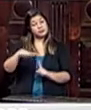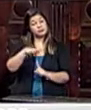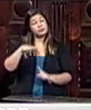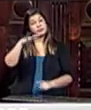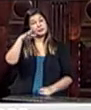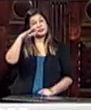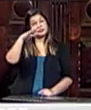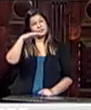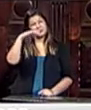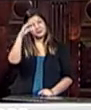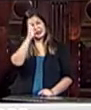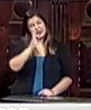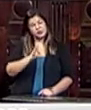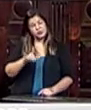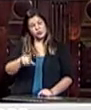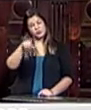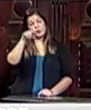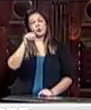o senhor Collor de Mello.